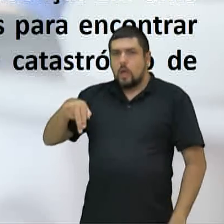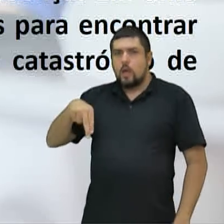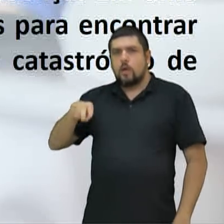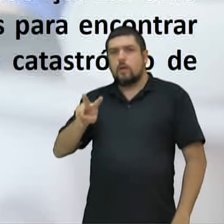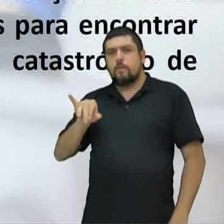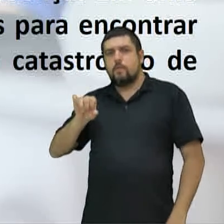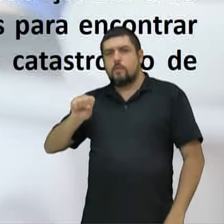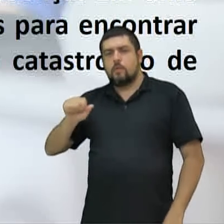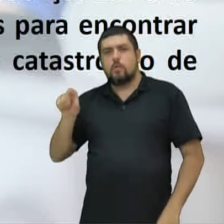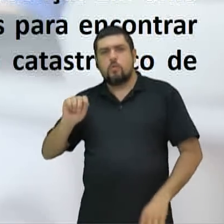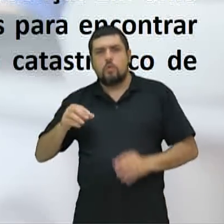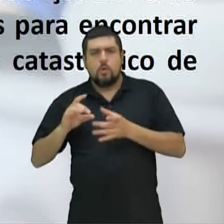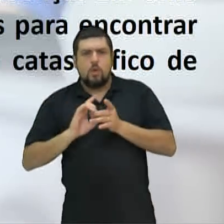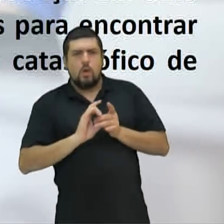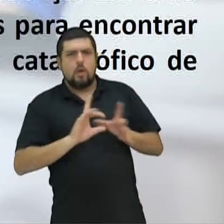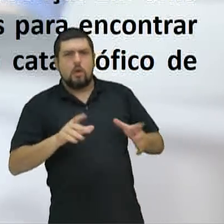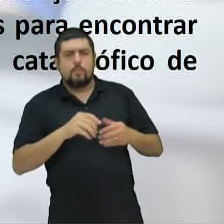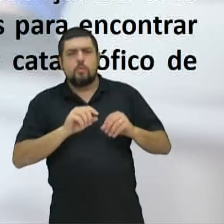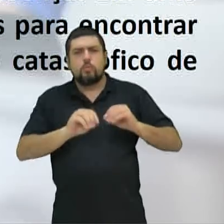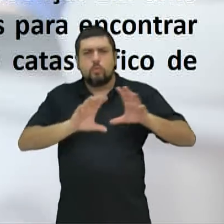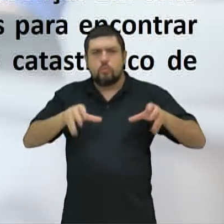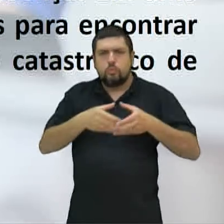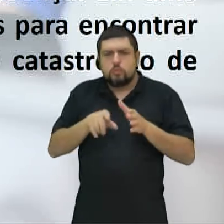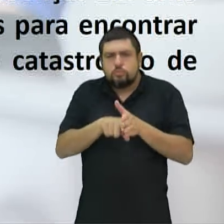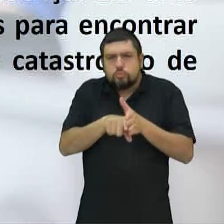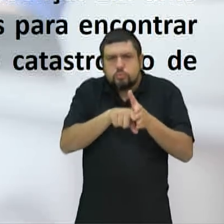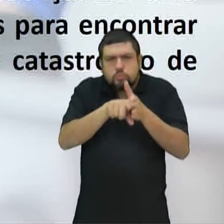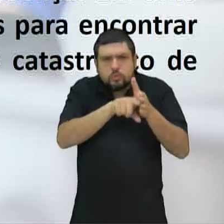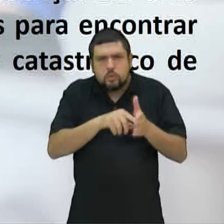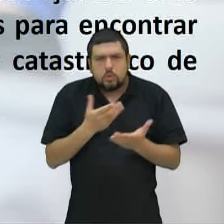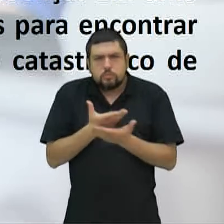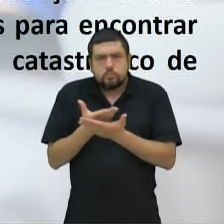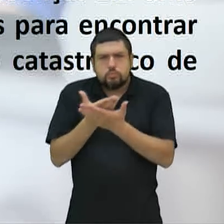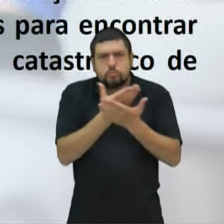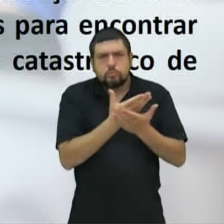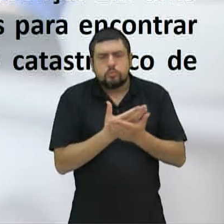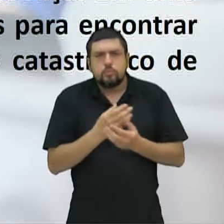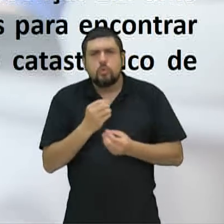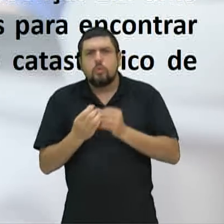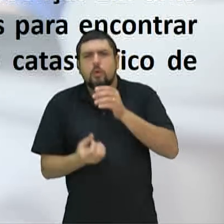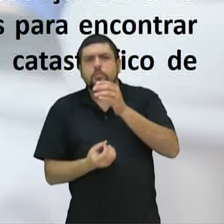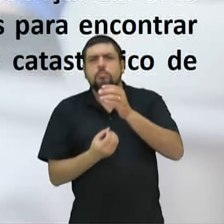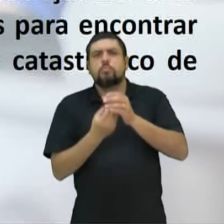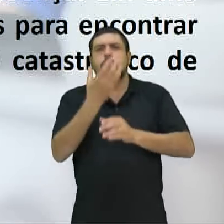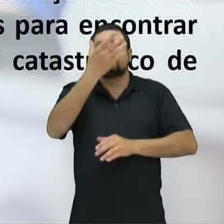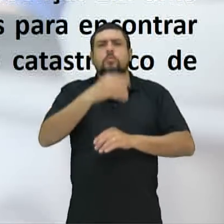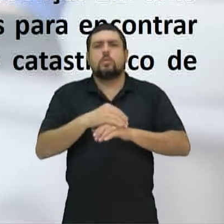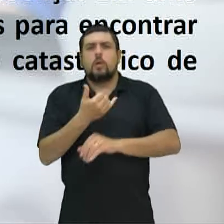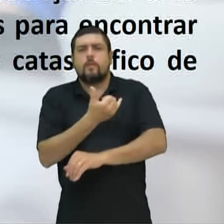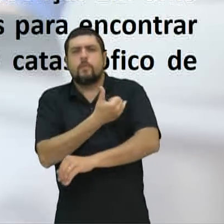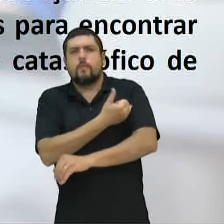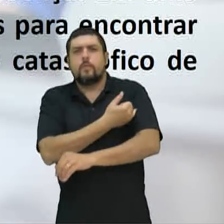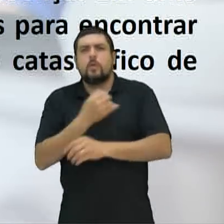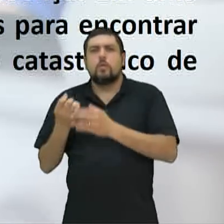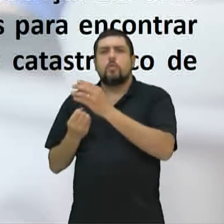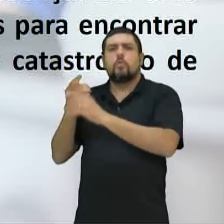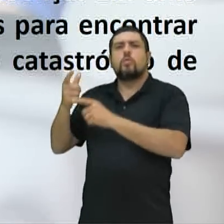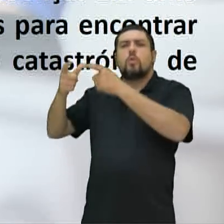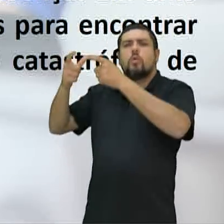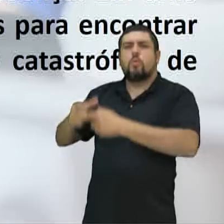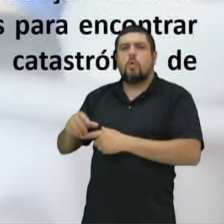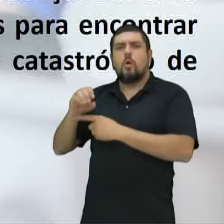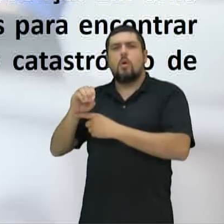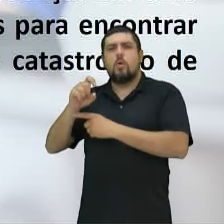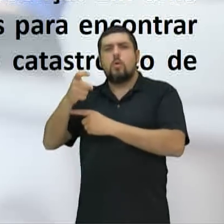de um estudo clínico no Brasil para testar uma potencial vacina desenvolvida pela Universidade de Oxford. Durante a pandemia